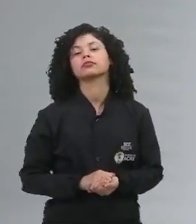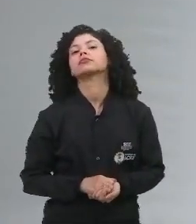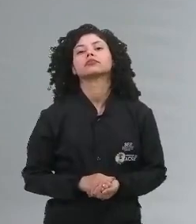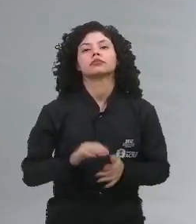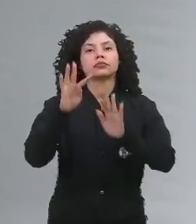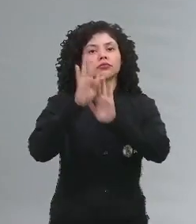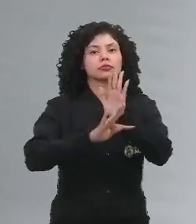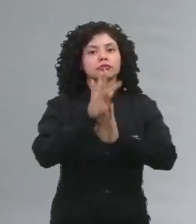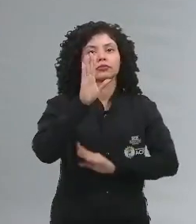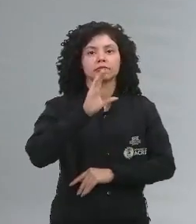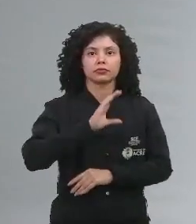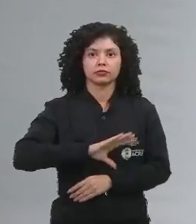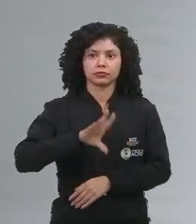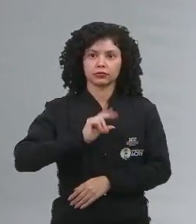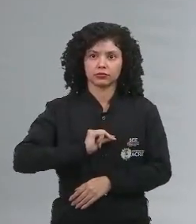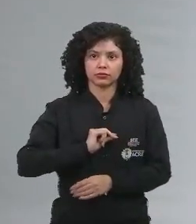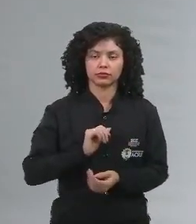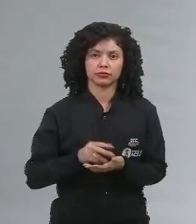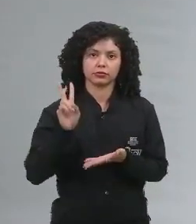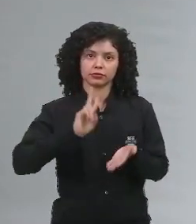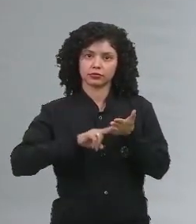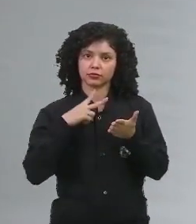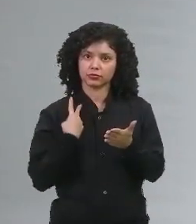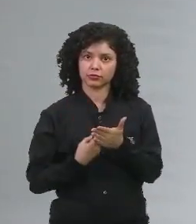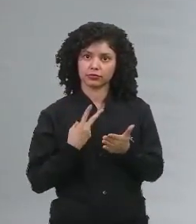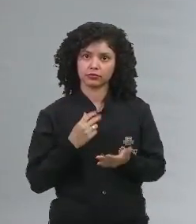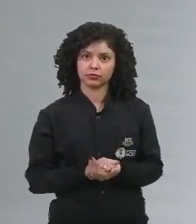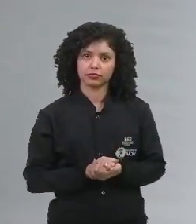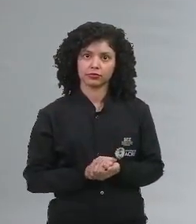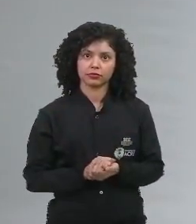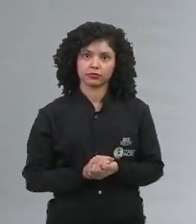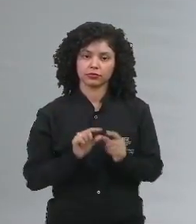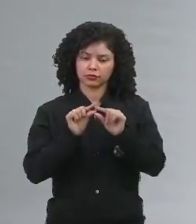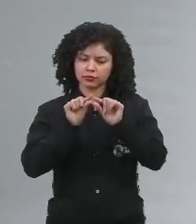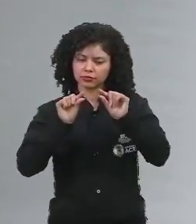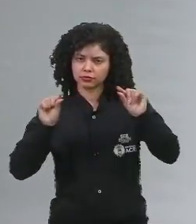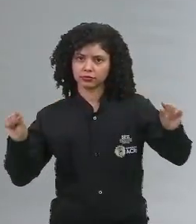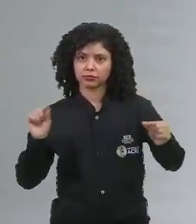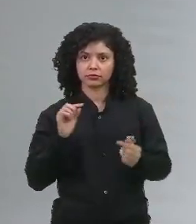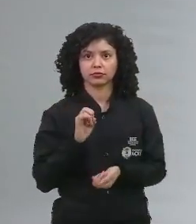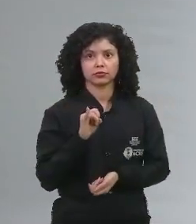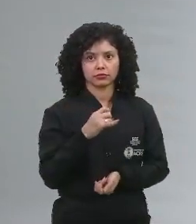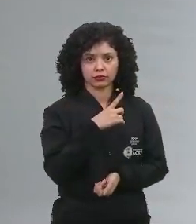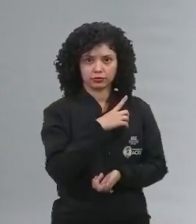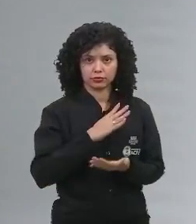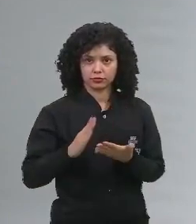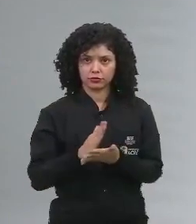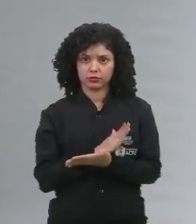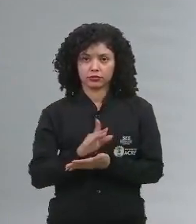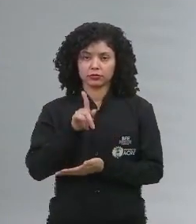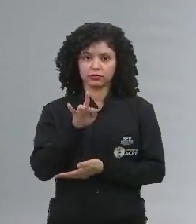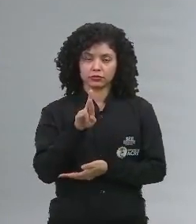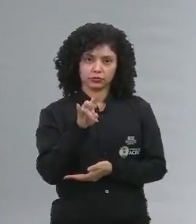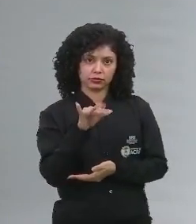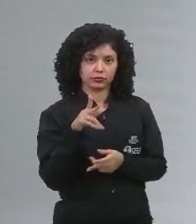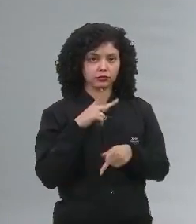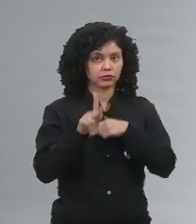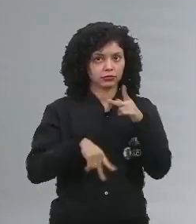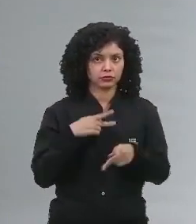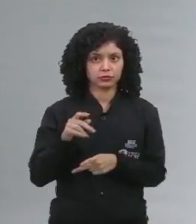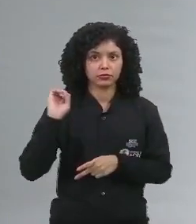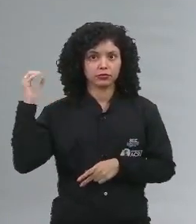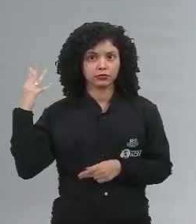um texto de Portugal e nós fôssemos traduzi-los na íntegra, se houvesse algumas gírias ou expressões populares, o